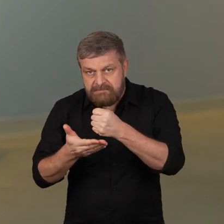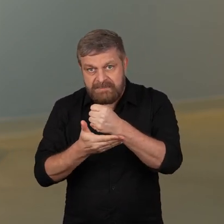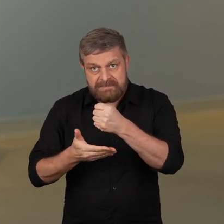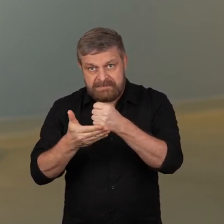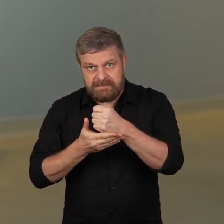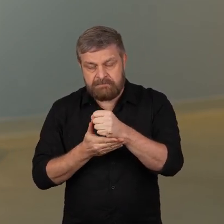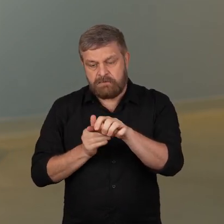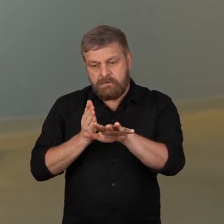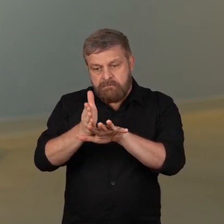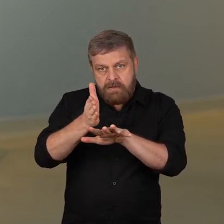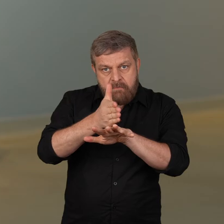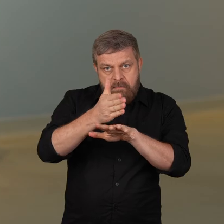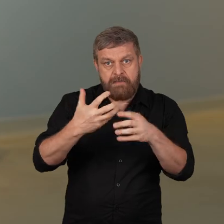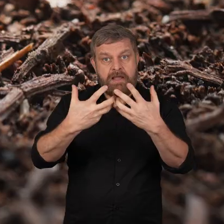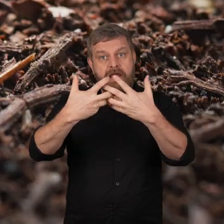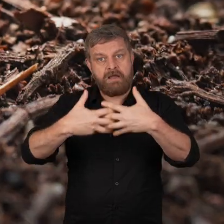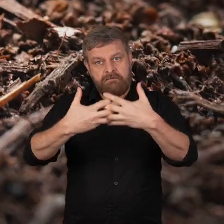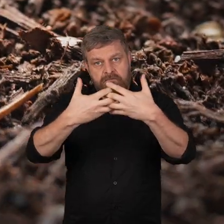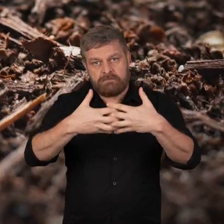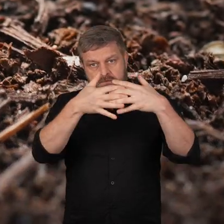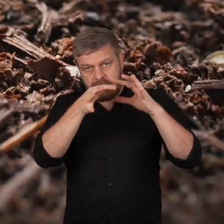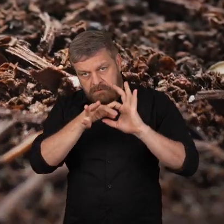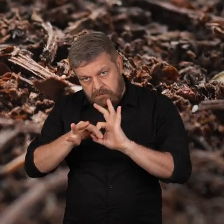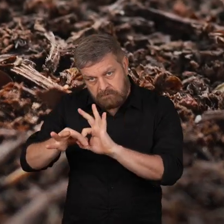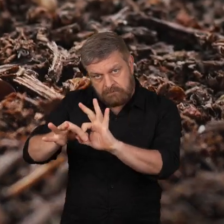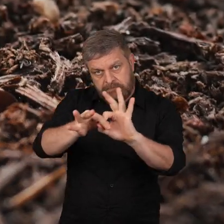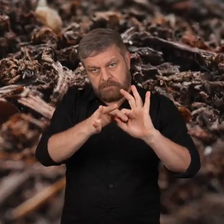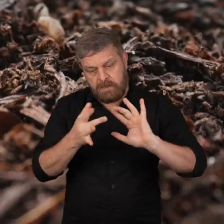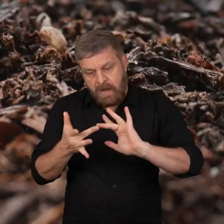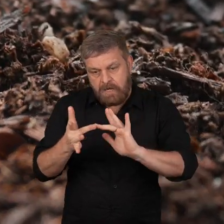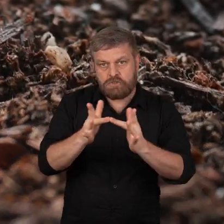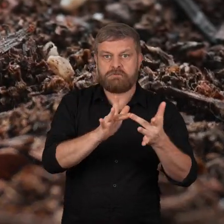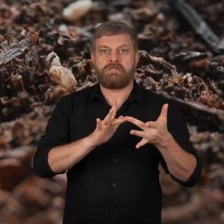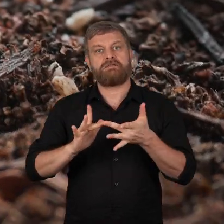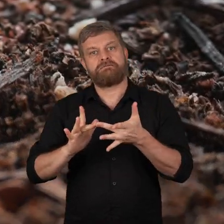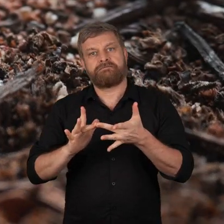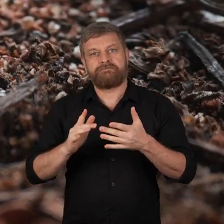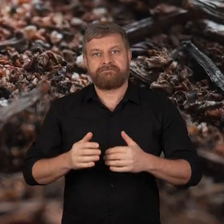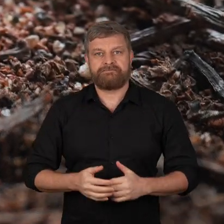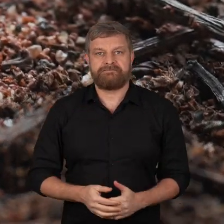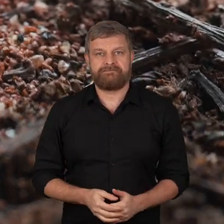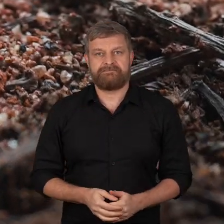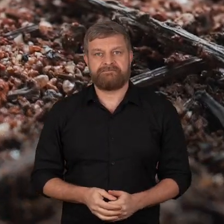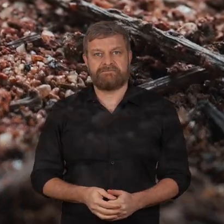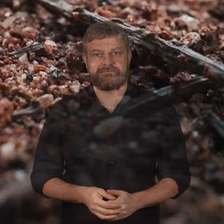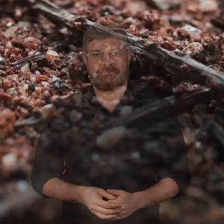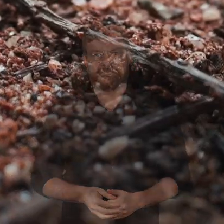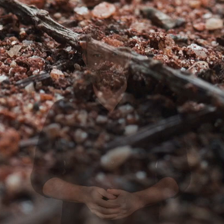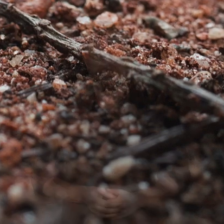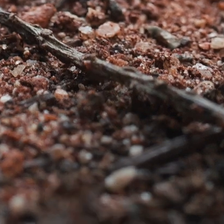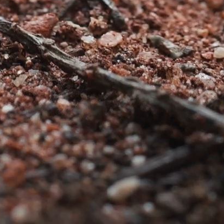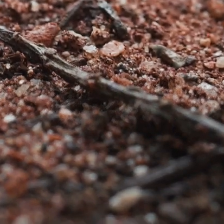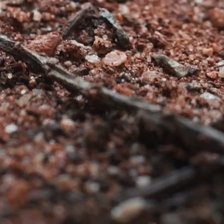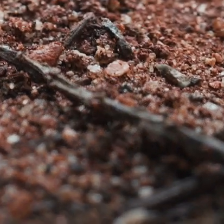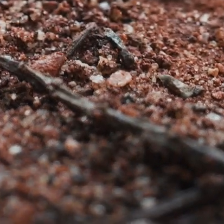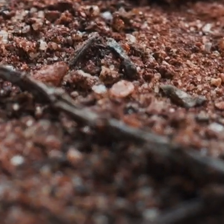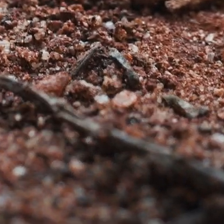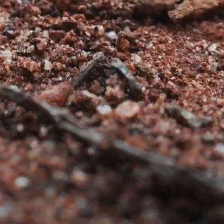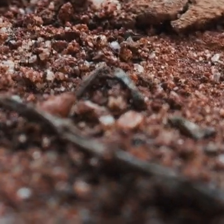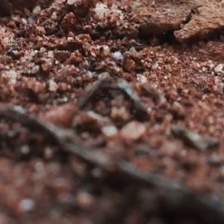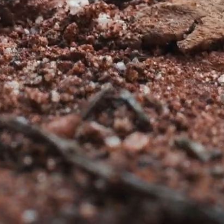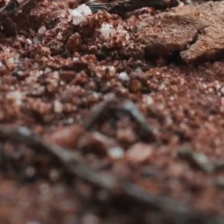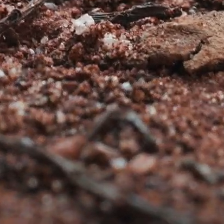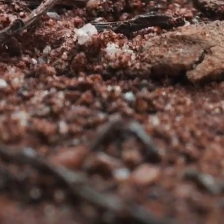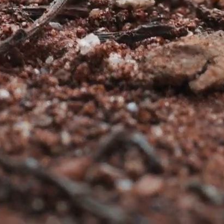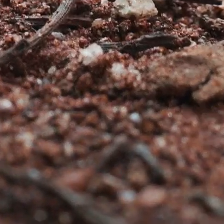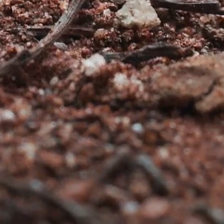esses operadores funcionam de modo articulados. A câmera percorre de perto a terra avermelhada com miúdas